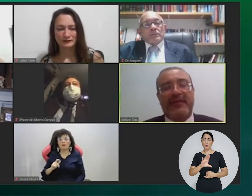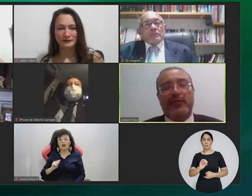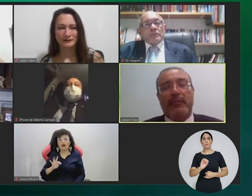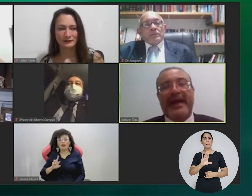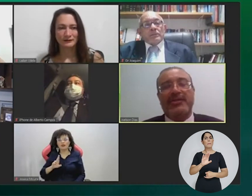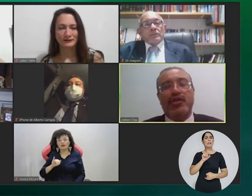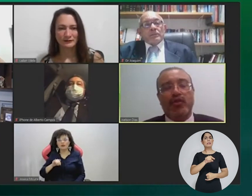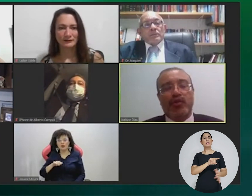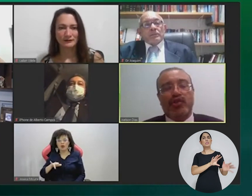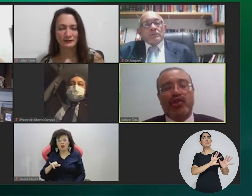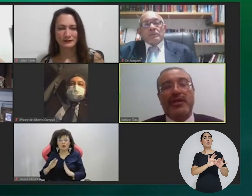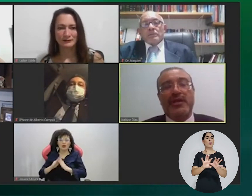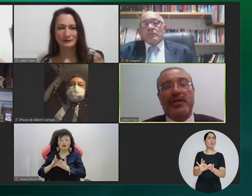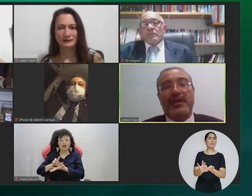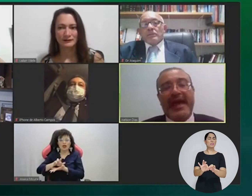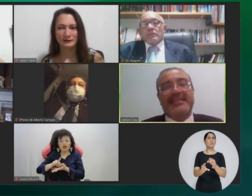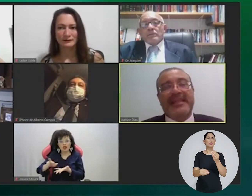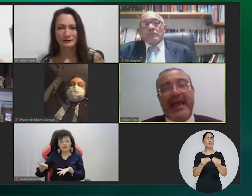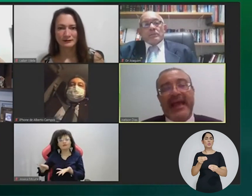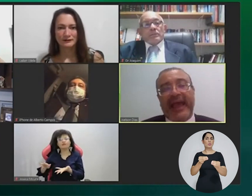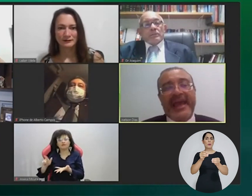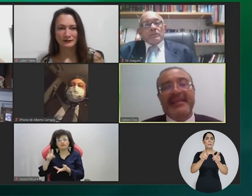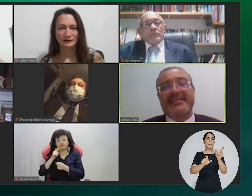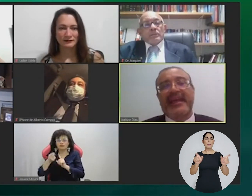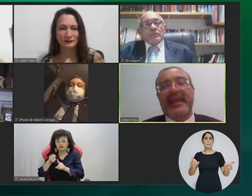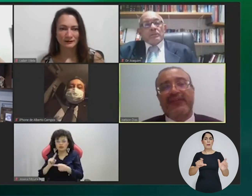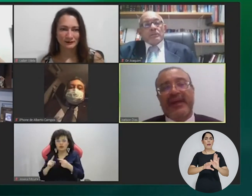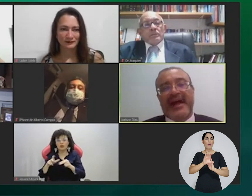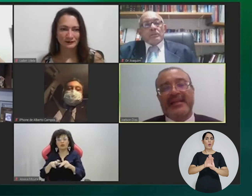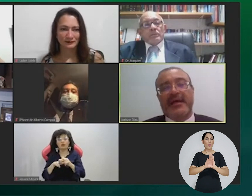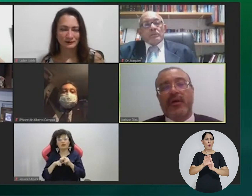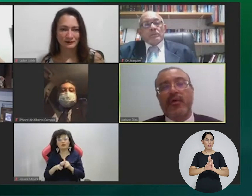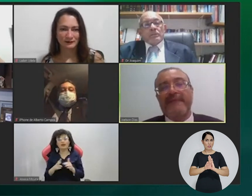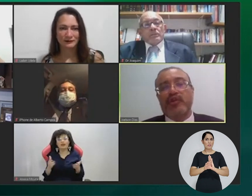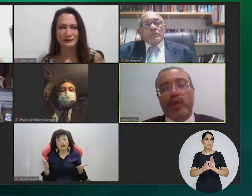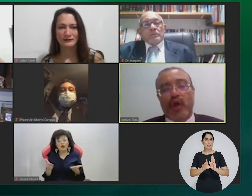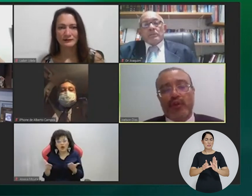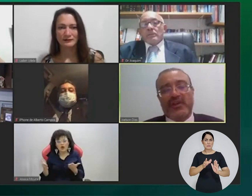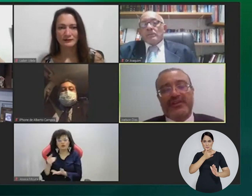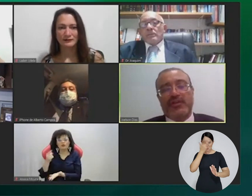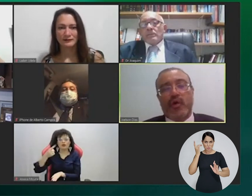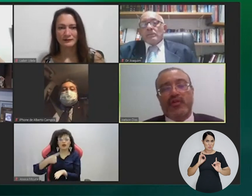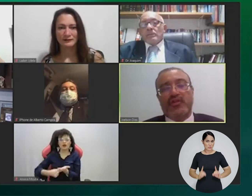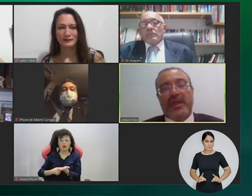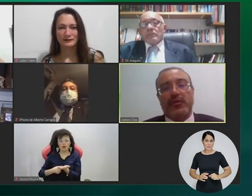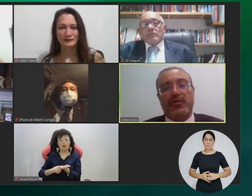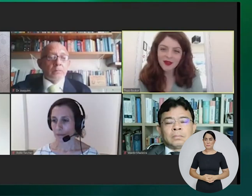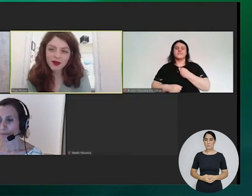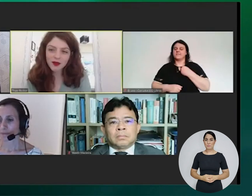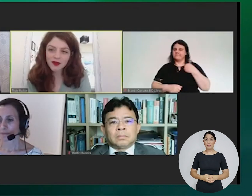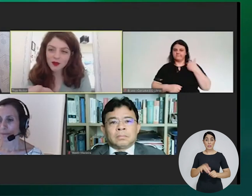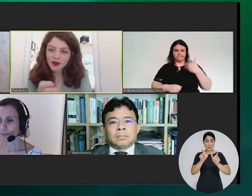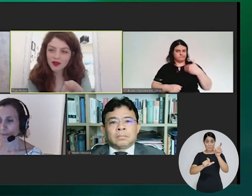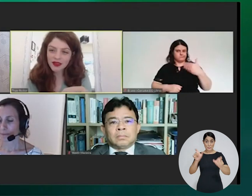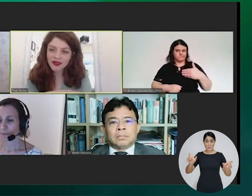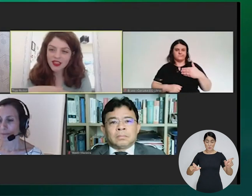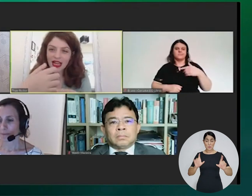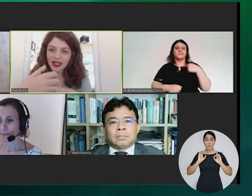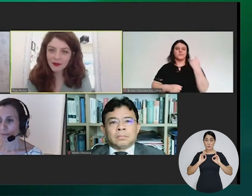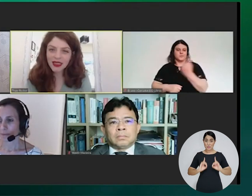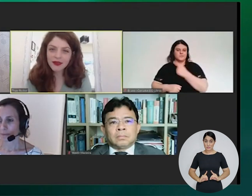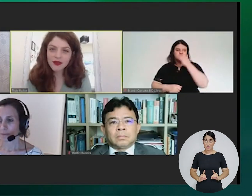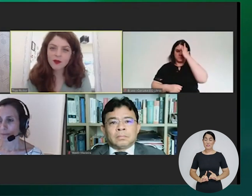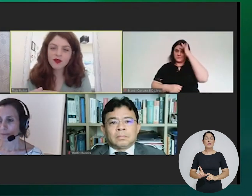deste evento, para discutir esta ressignificação de todos esses conceitos. Nós, pessoas com